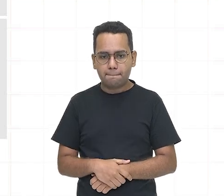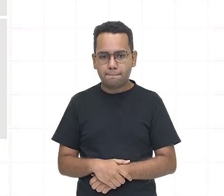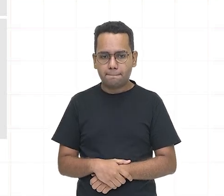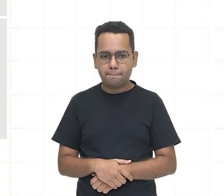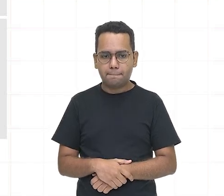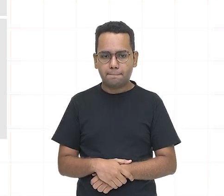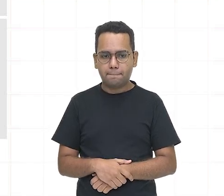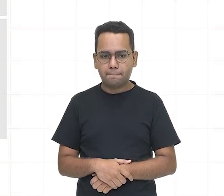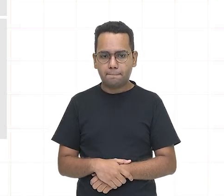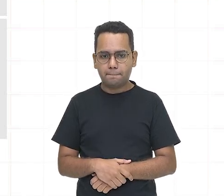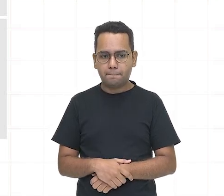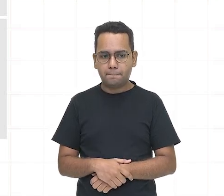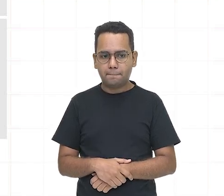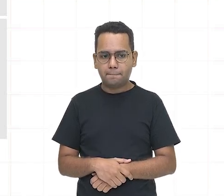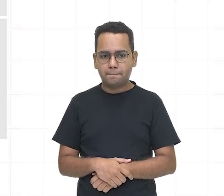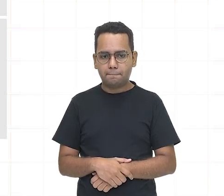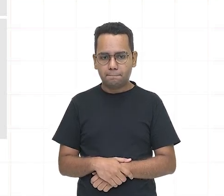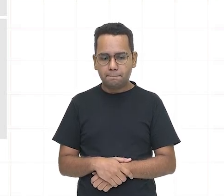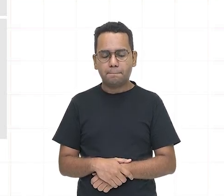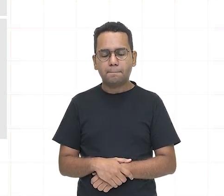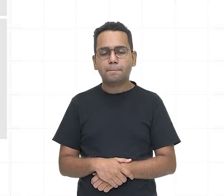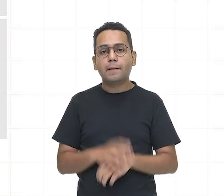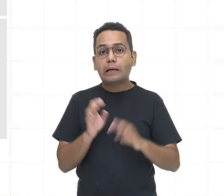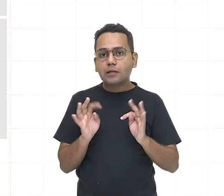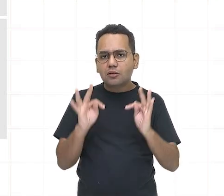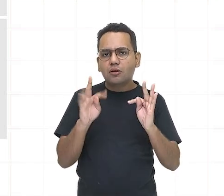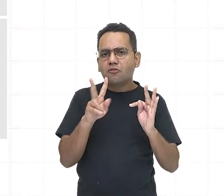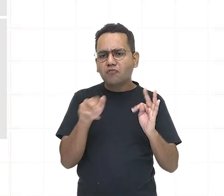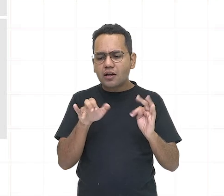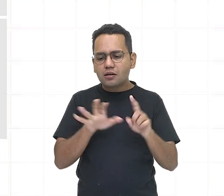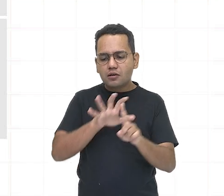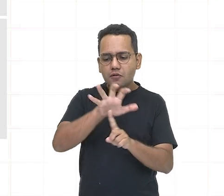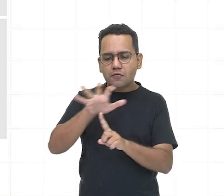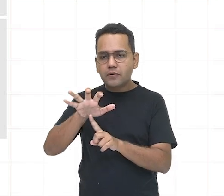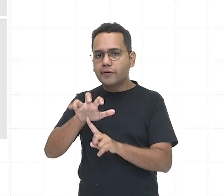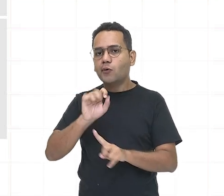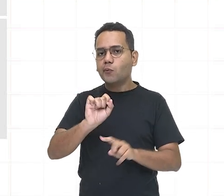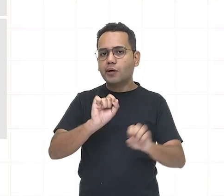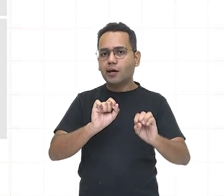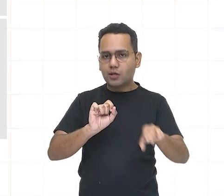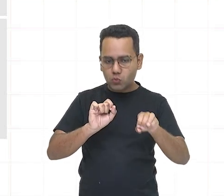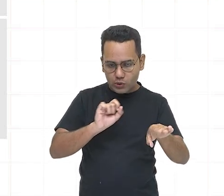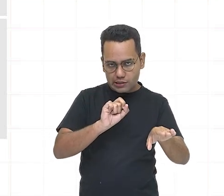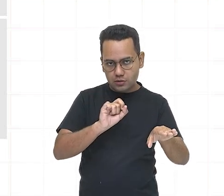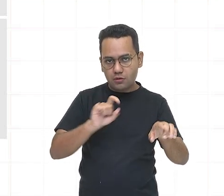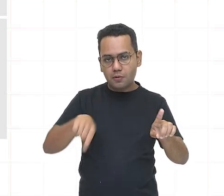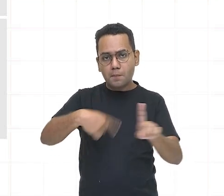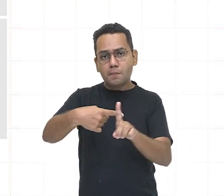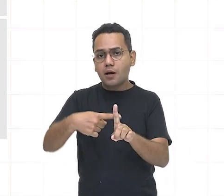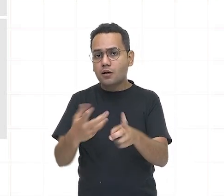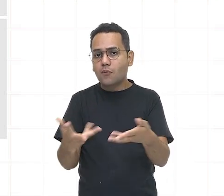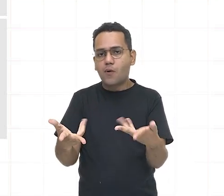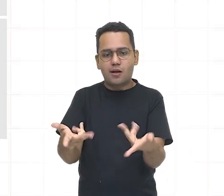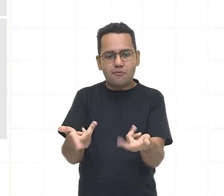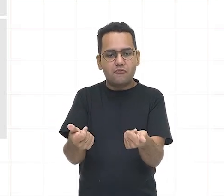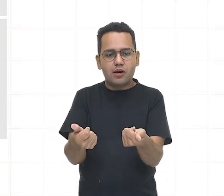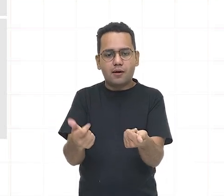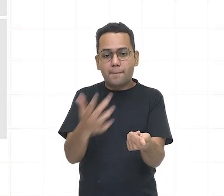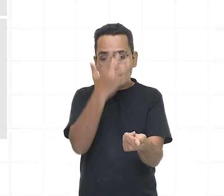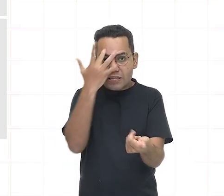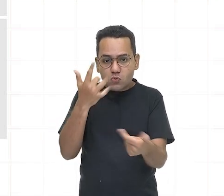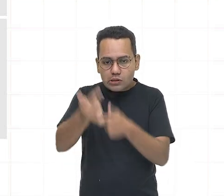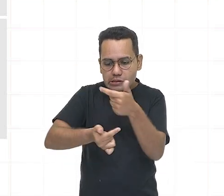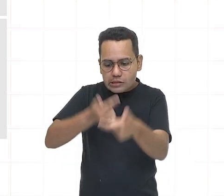esse processo de educação e também a qualificação do quê? Da força de trabalho europeia. As